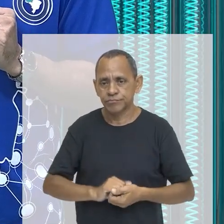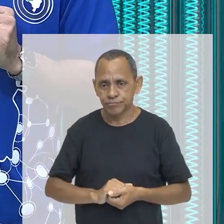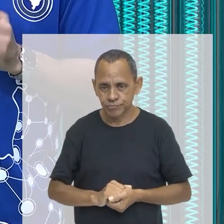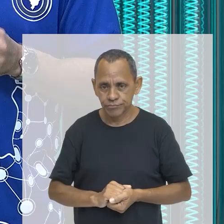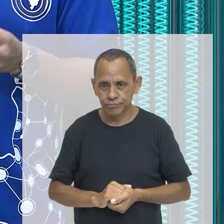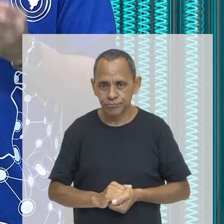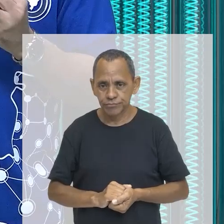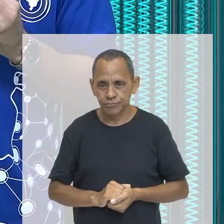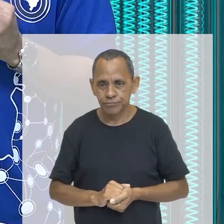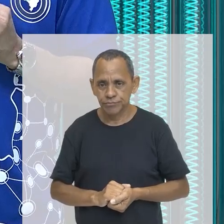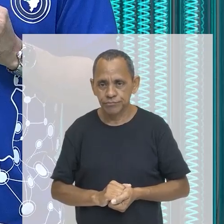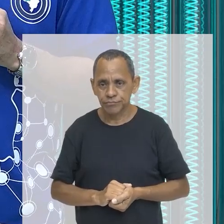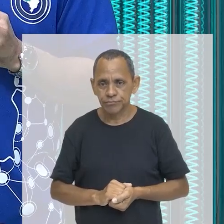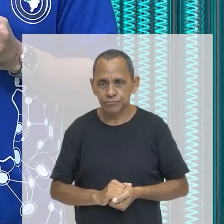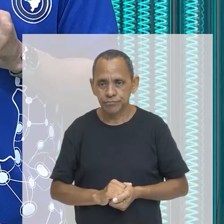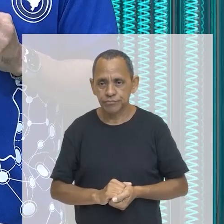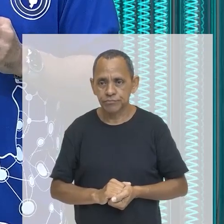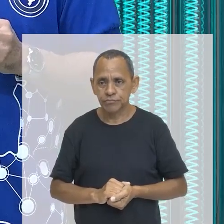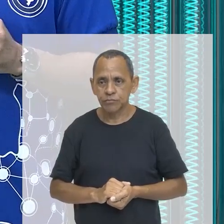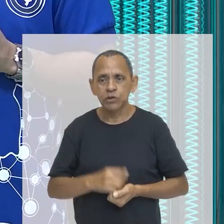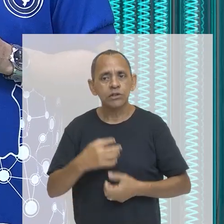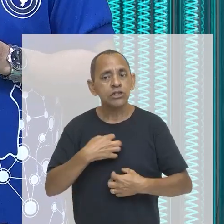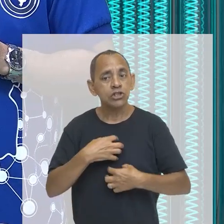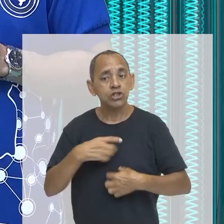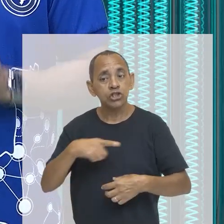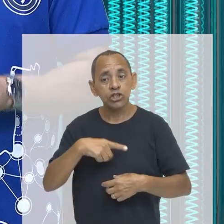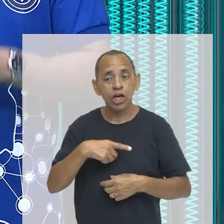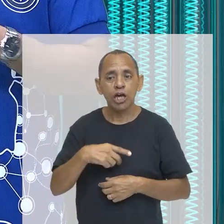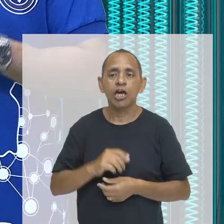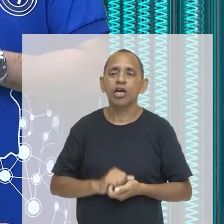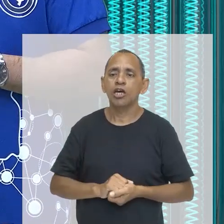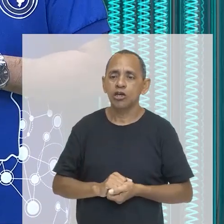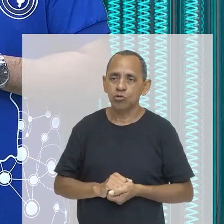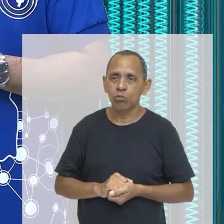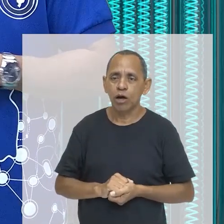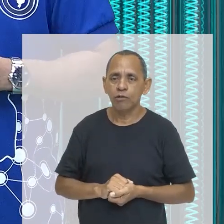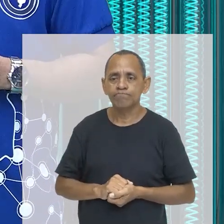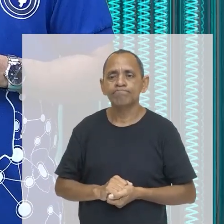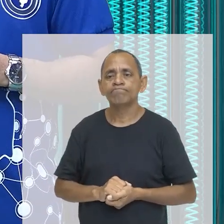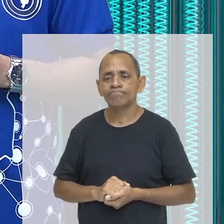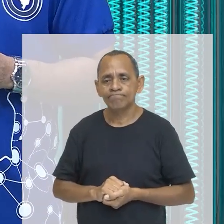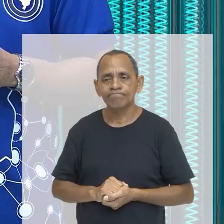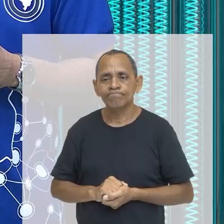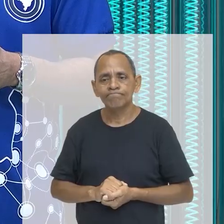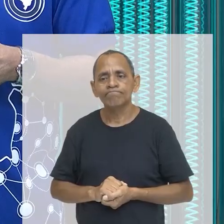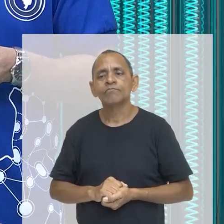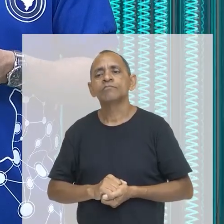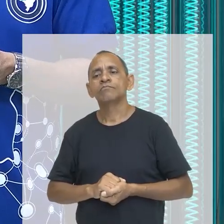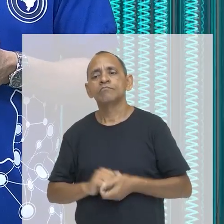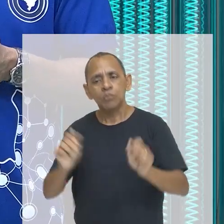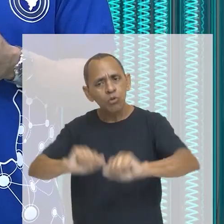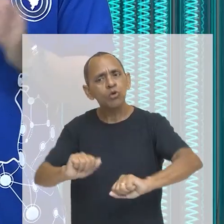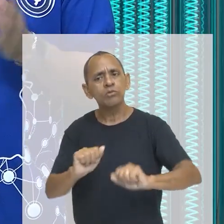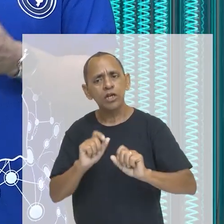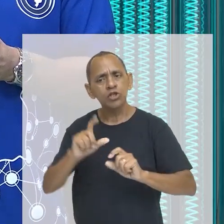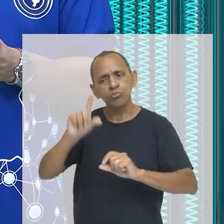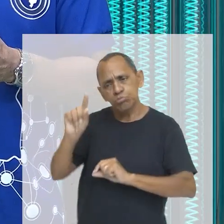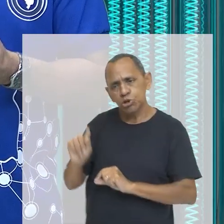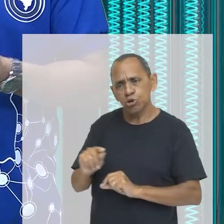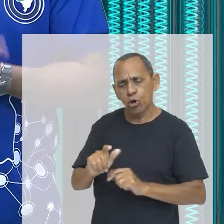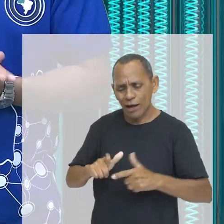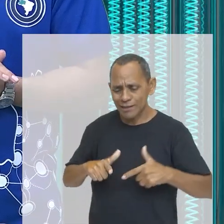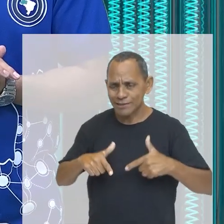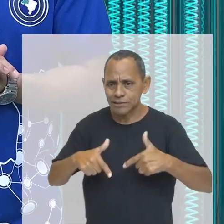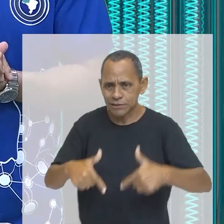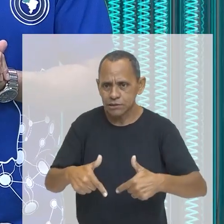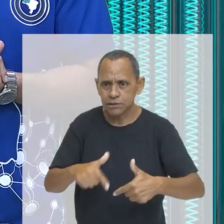utilizado, então, no sentido de que ele tem uma menor probabilidade de que aquela ação se efetive, de que aquela ação